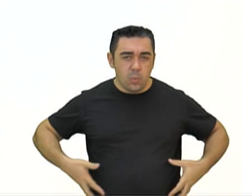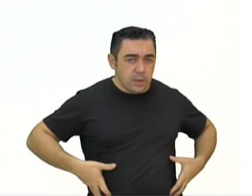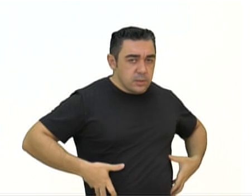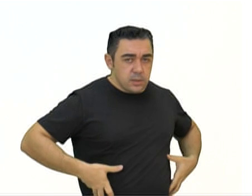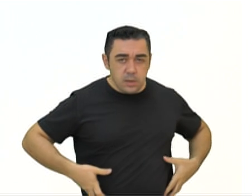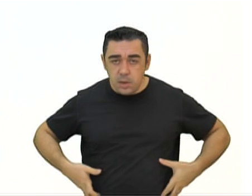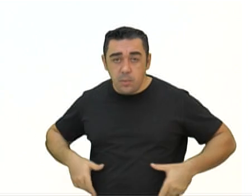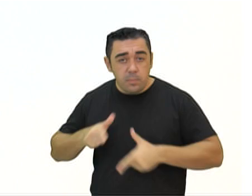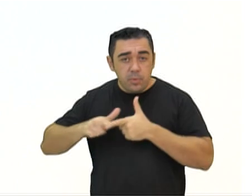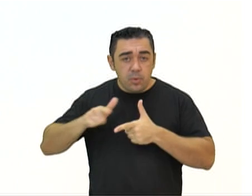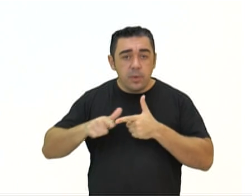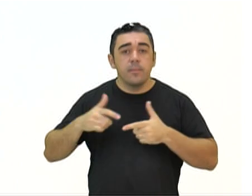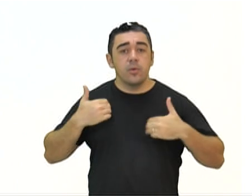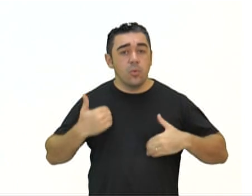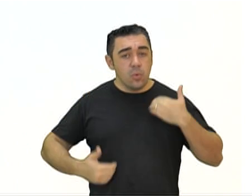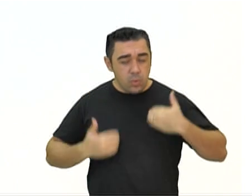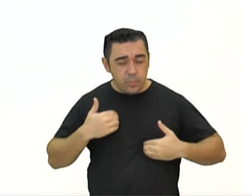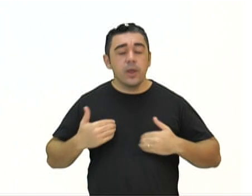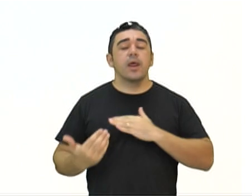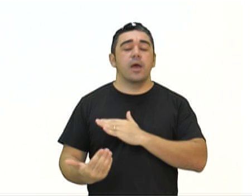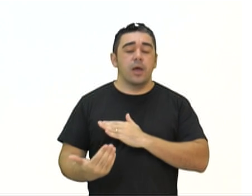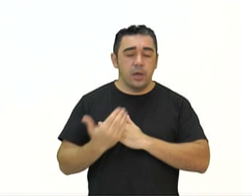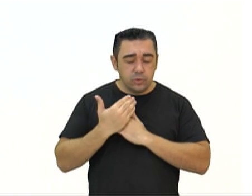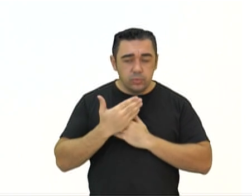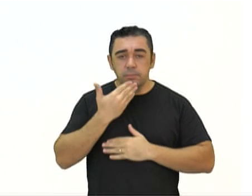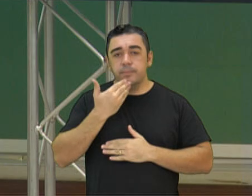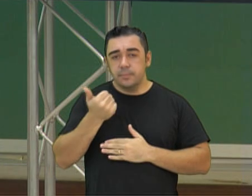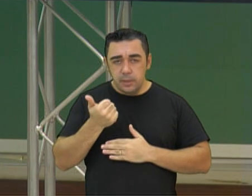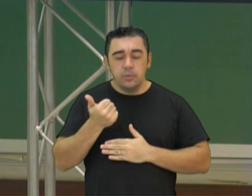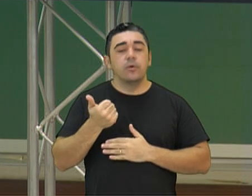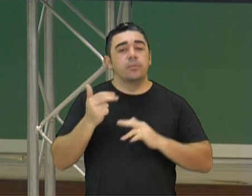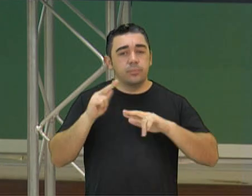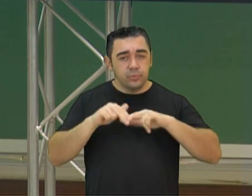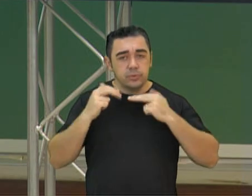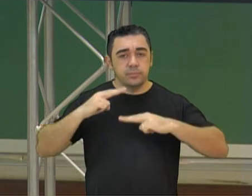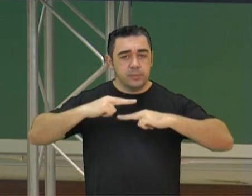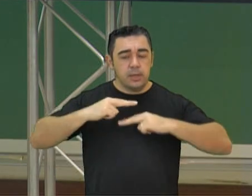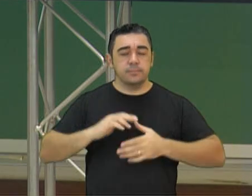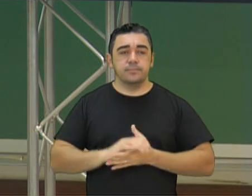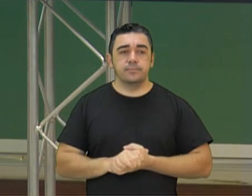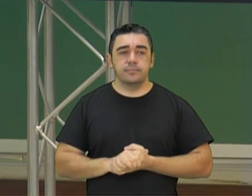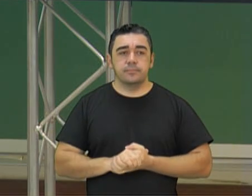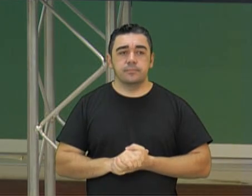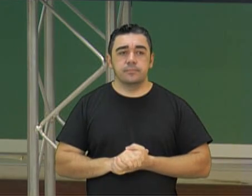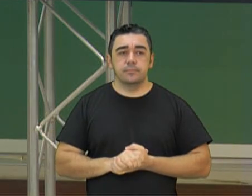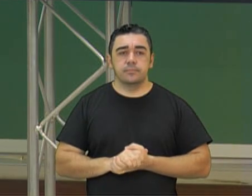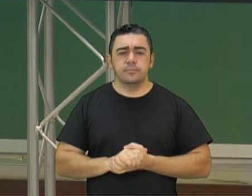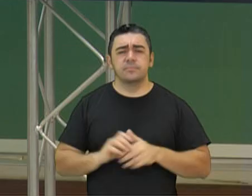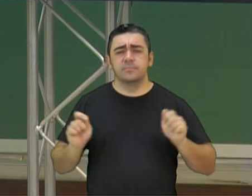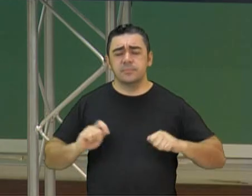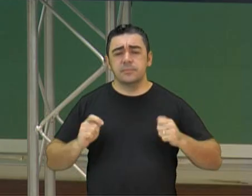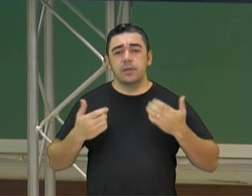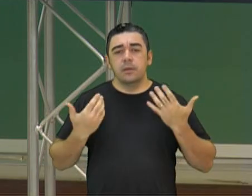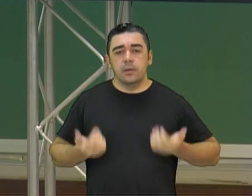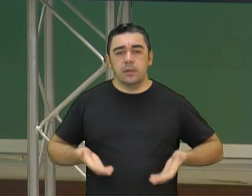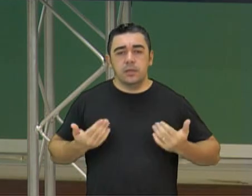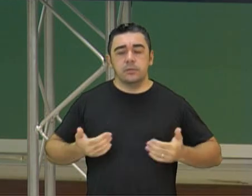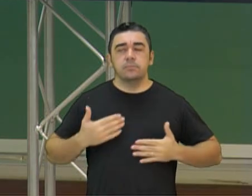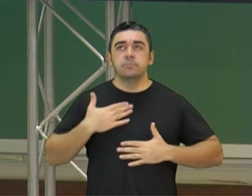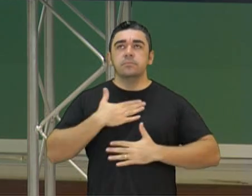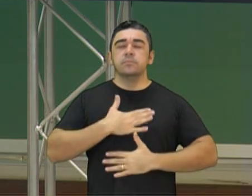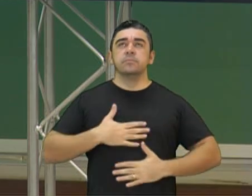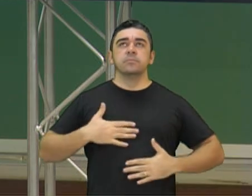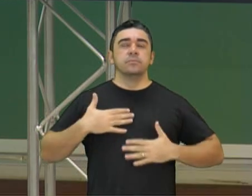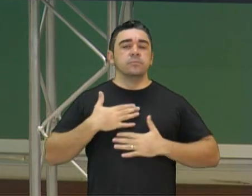gente tem físicos, o Pilates é muito recomendado. Promove o relaxamento e o bem-estar,